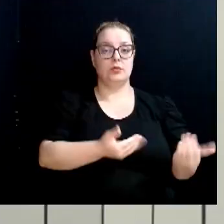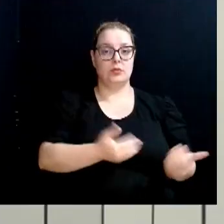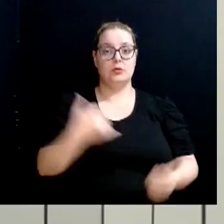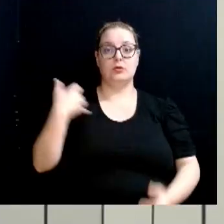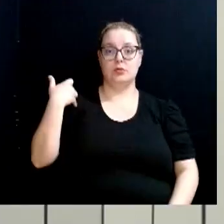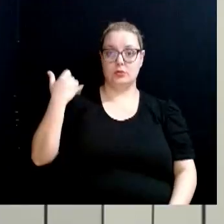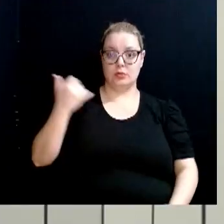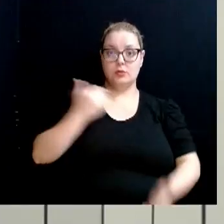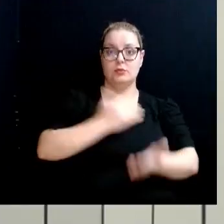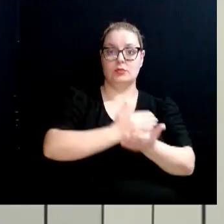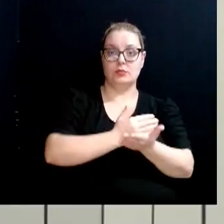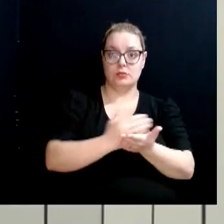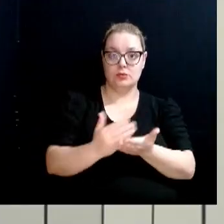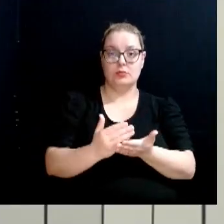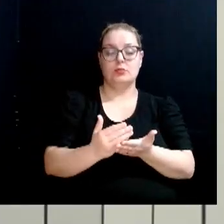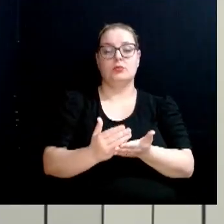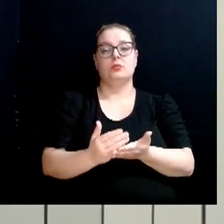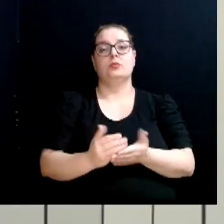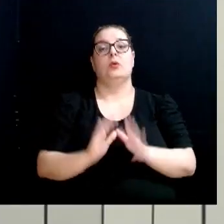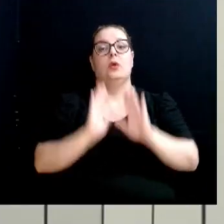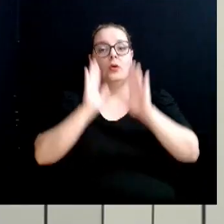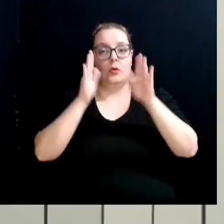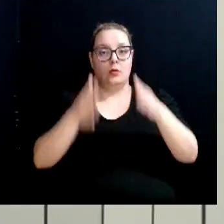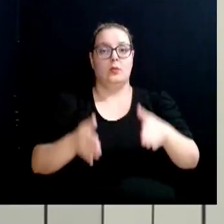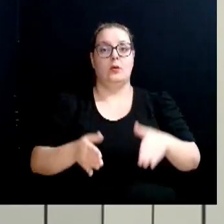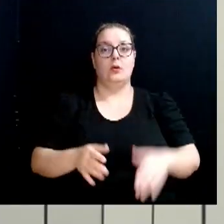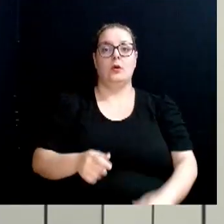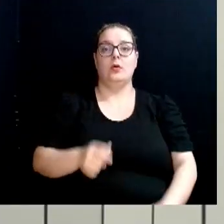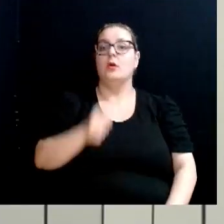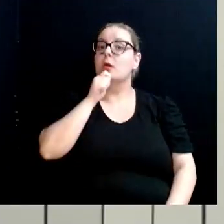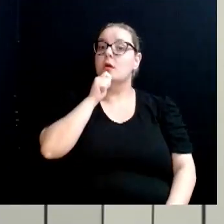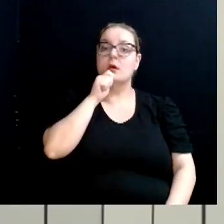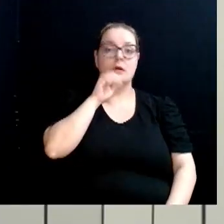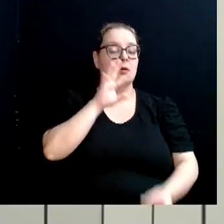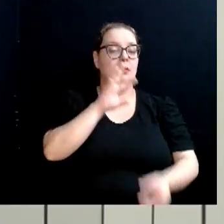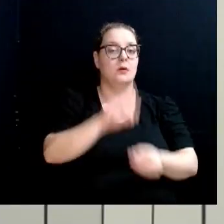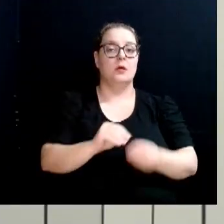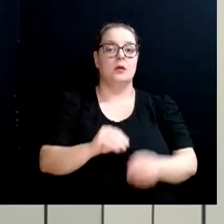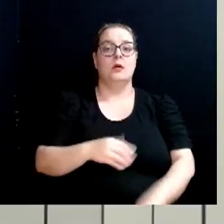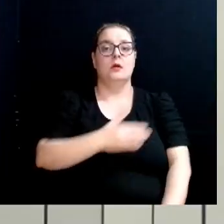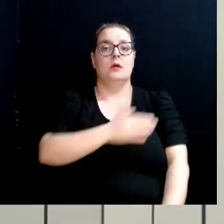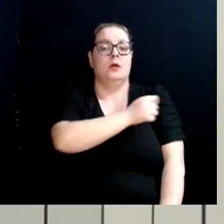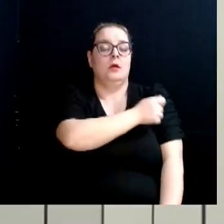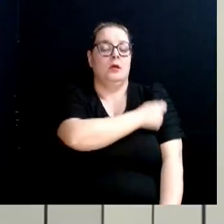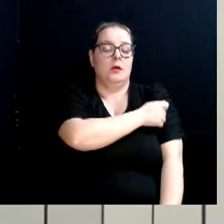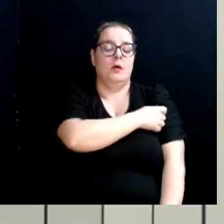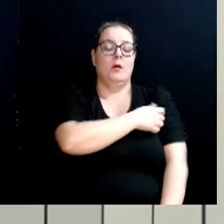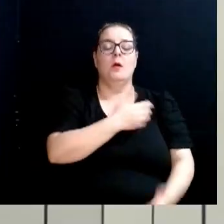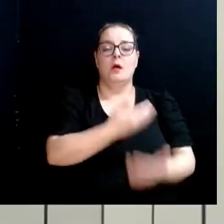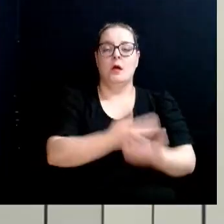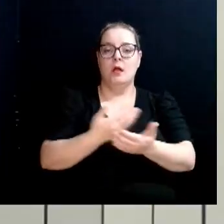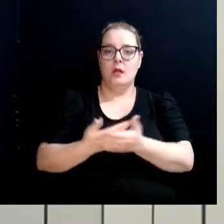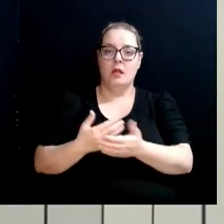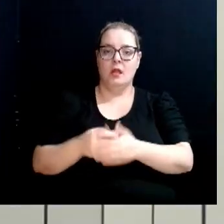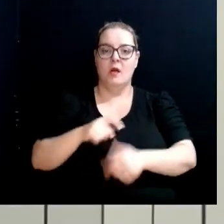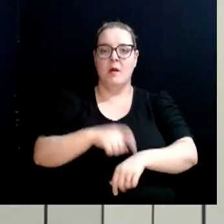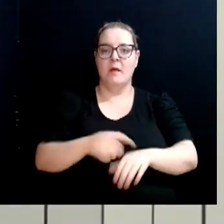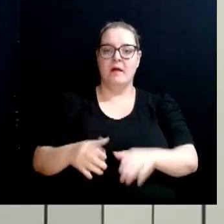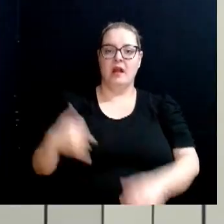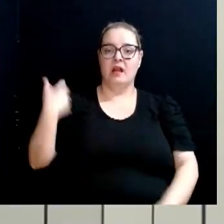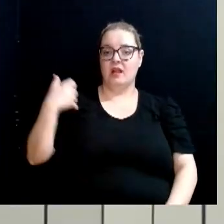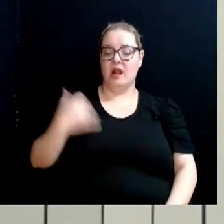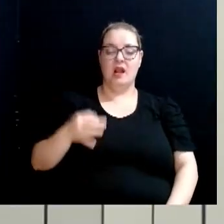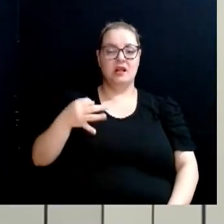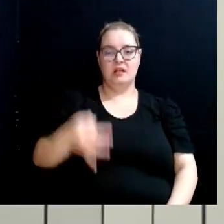iniciais, voltadas a quem não concluiu os estudos na idade regular, também com as informações de matrícula